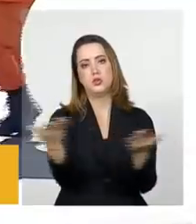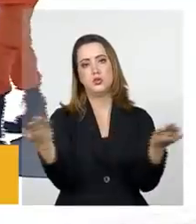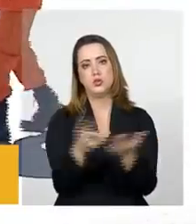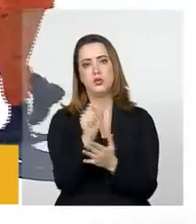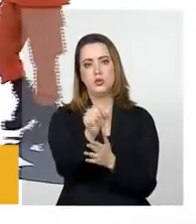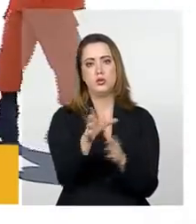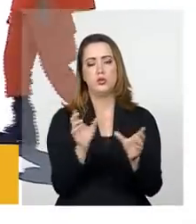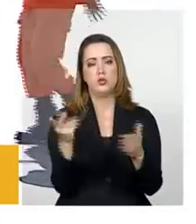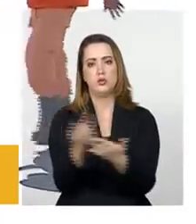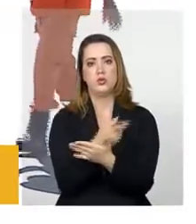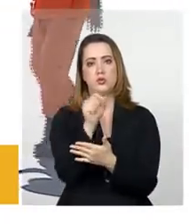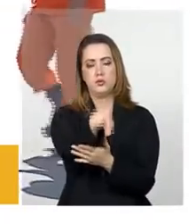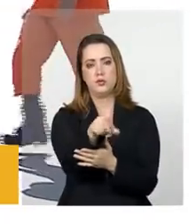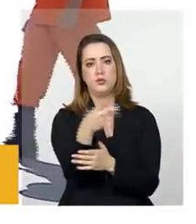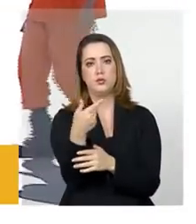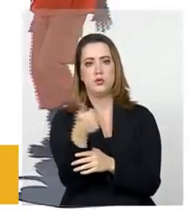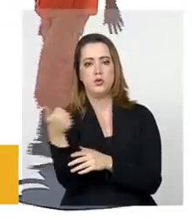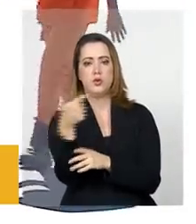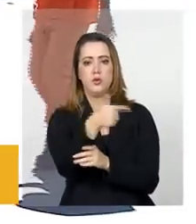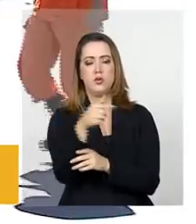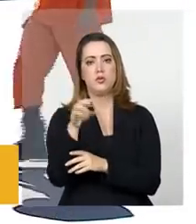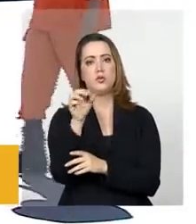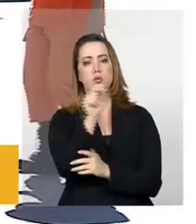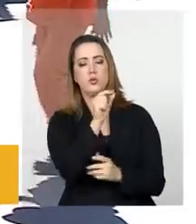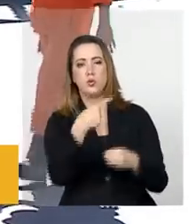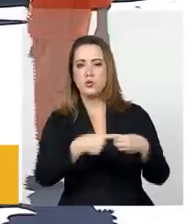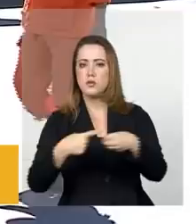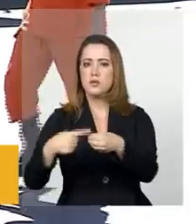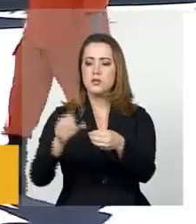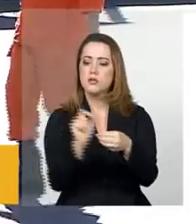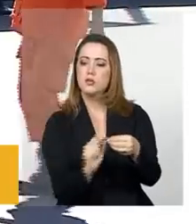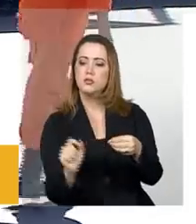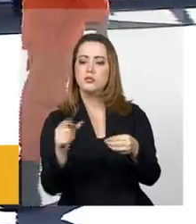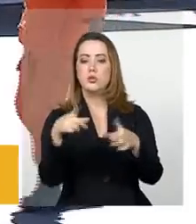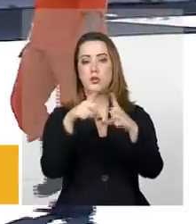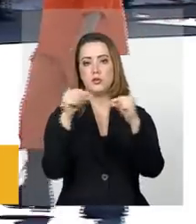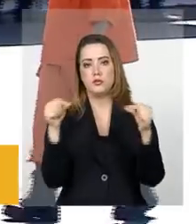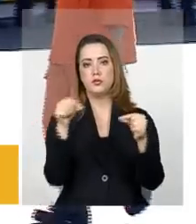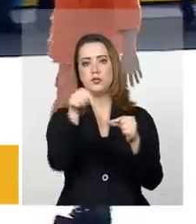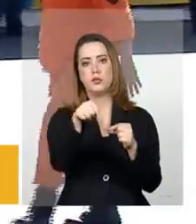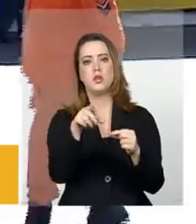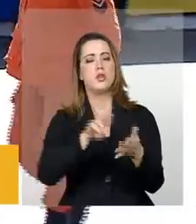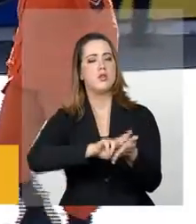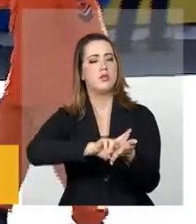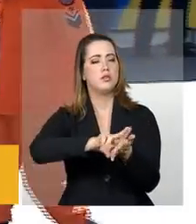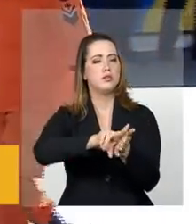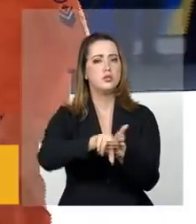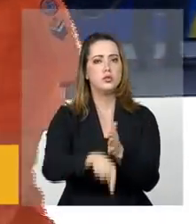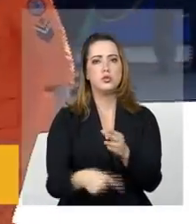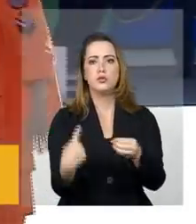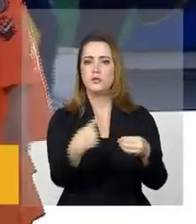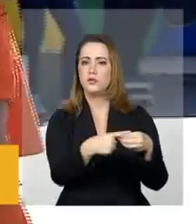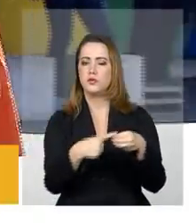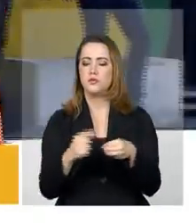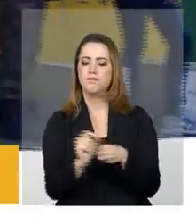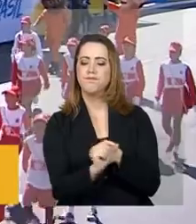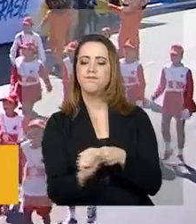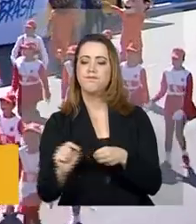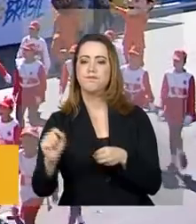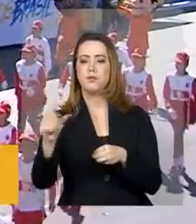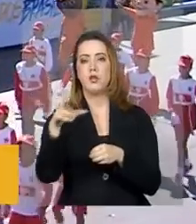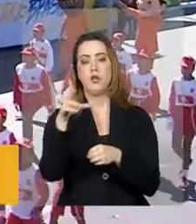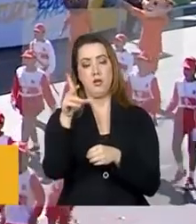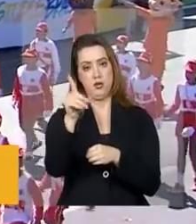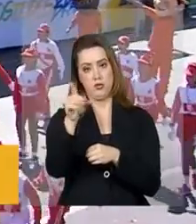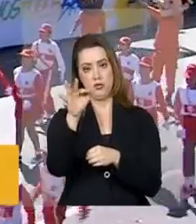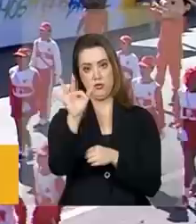unidades do Corpo de Bombeiros em 12 cidades do Distrito Federal: Braslândia, Ceilândia, Samambaia, Recanto das Emas,